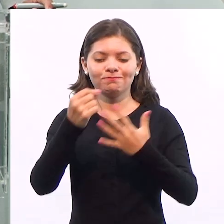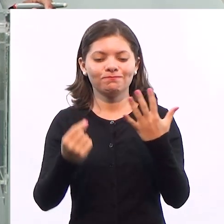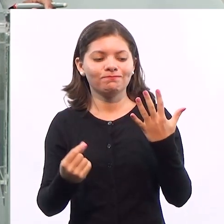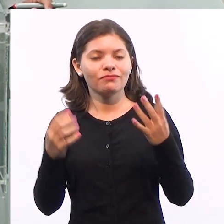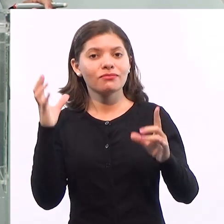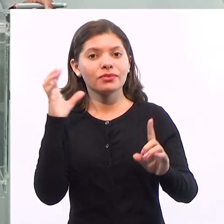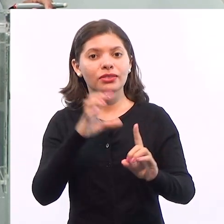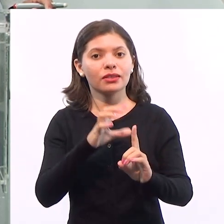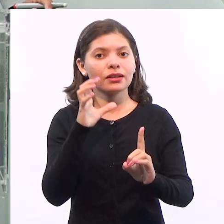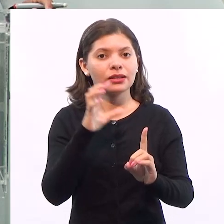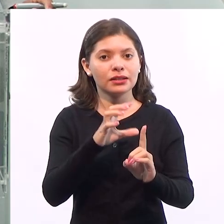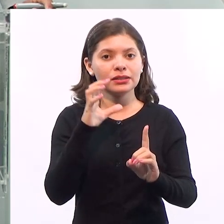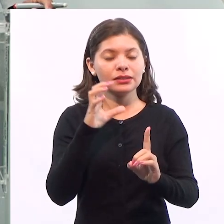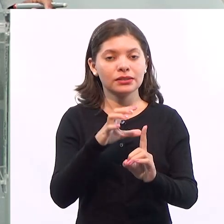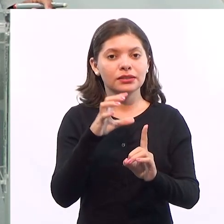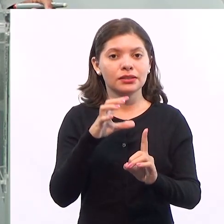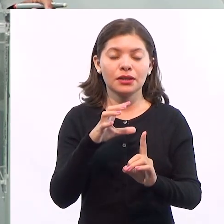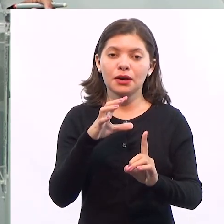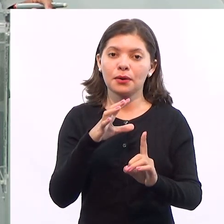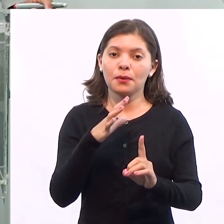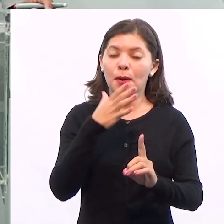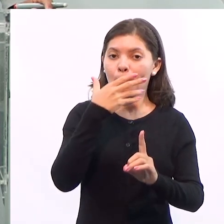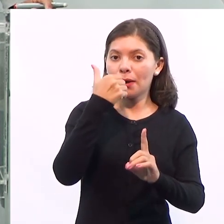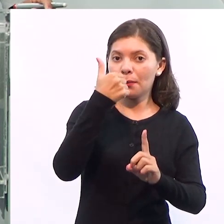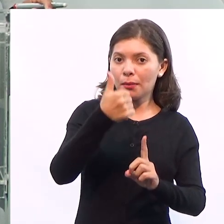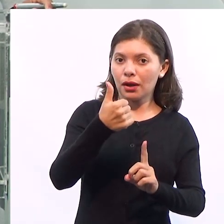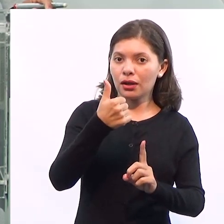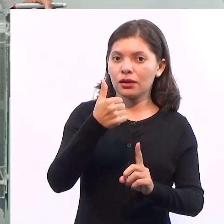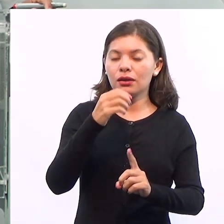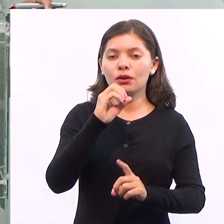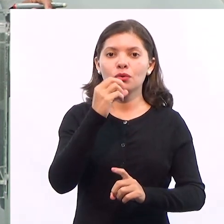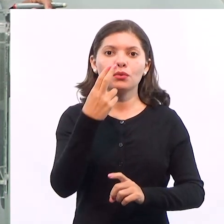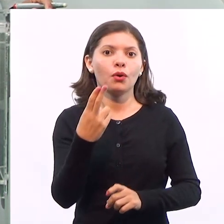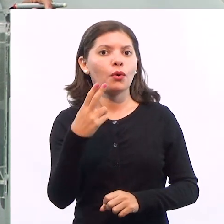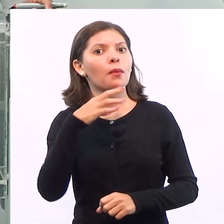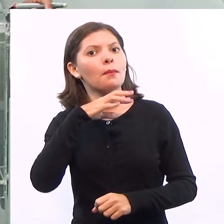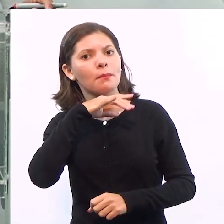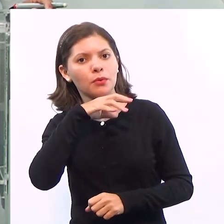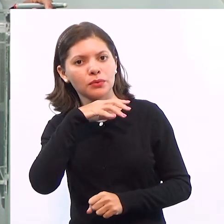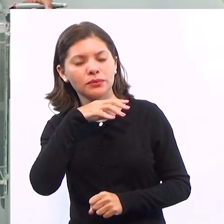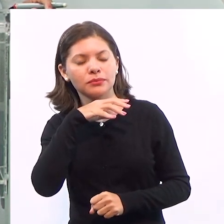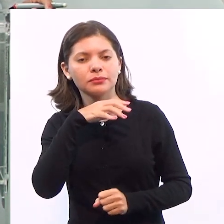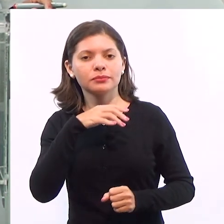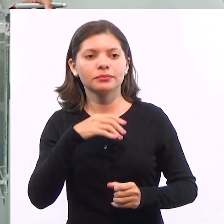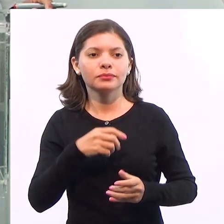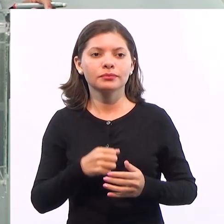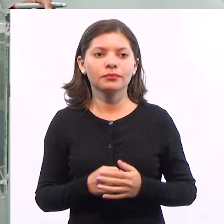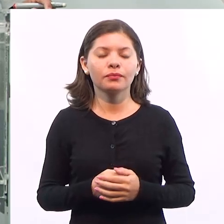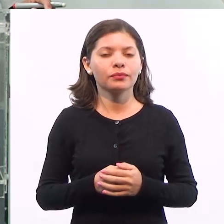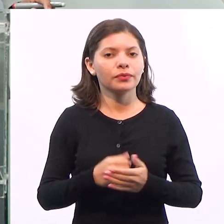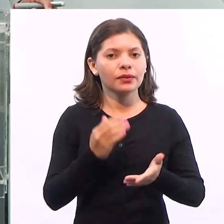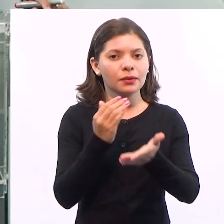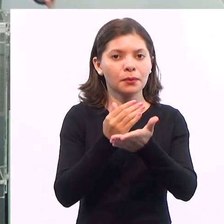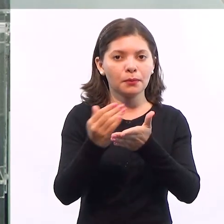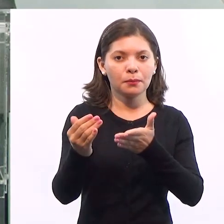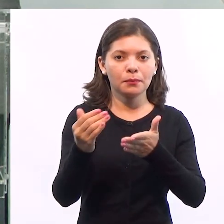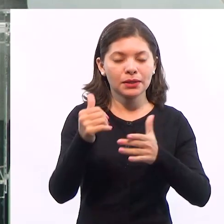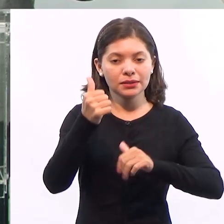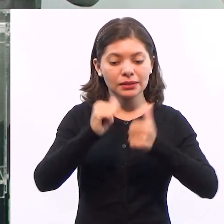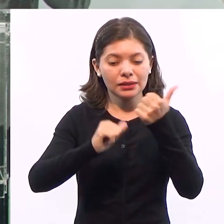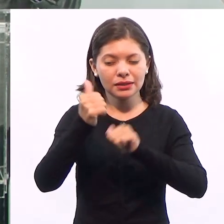fatores influenciadores aí, muitas vezes para o bem, mas outras vezes nem tão bom assim, tá bom? Começa a